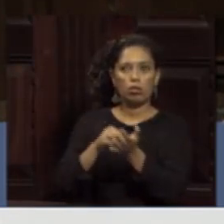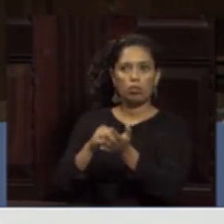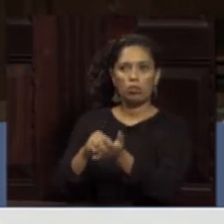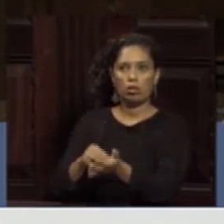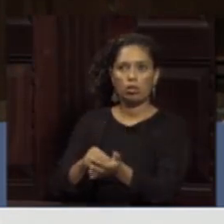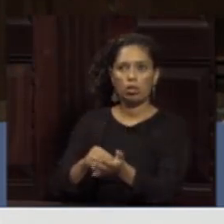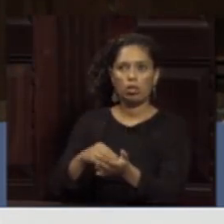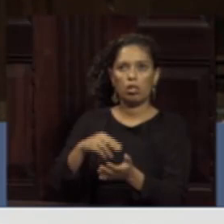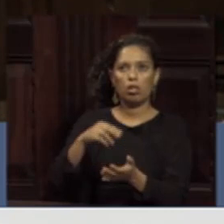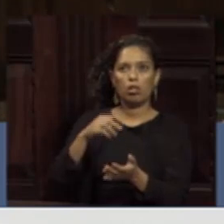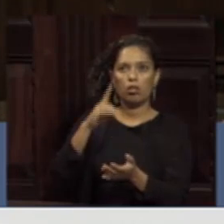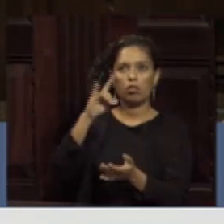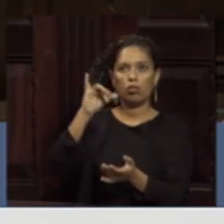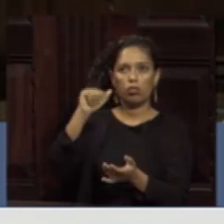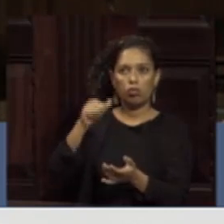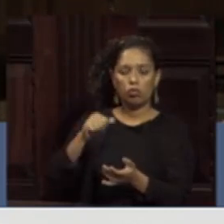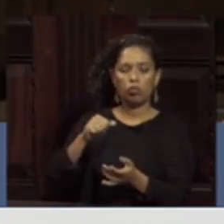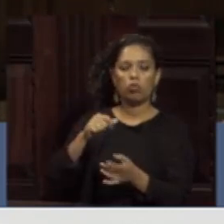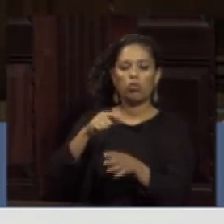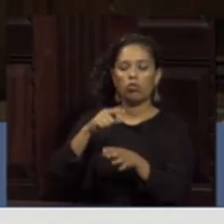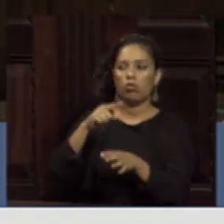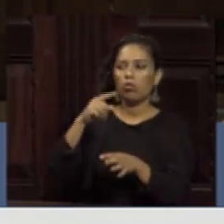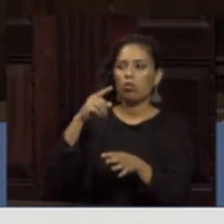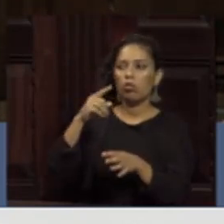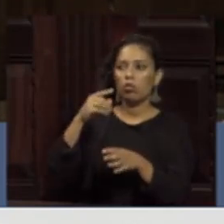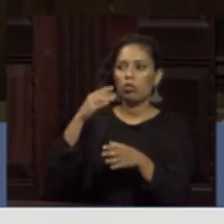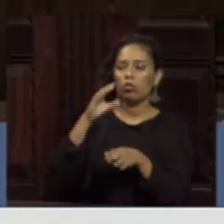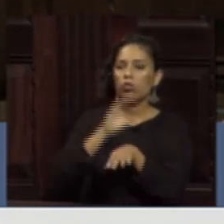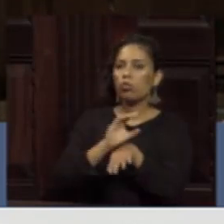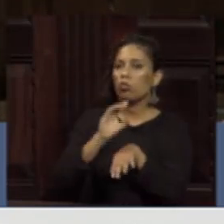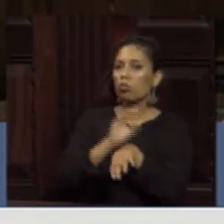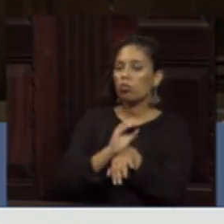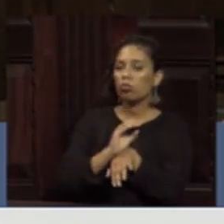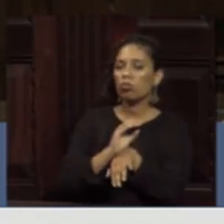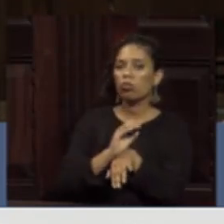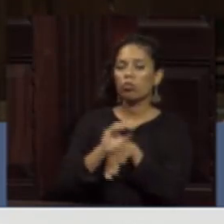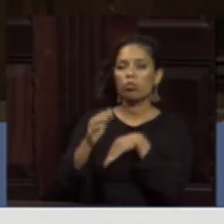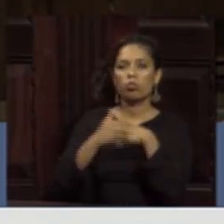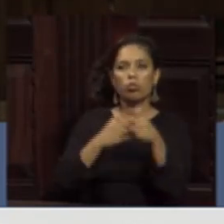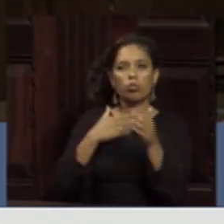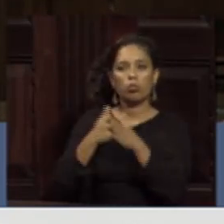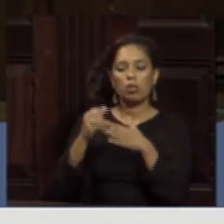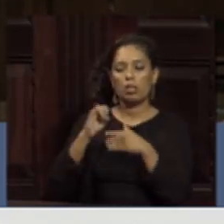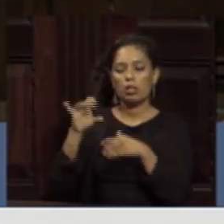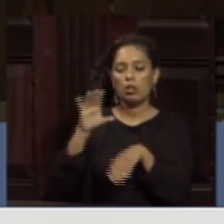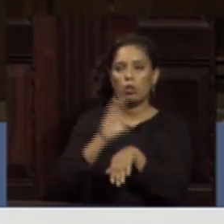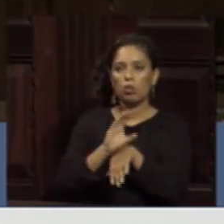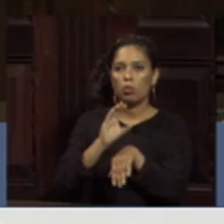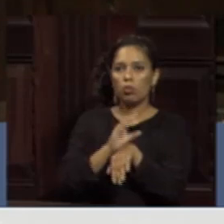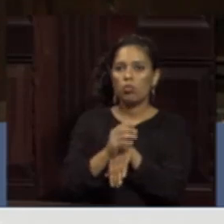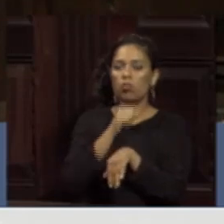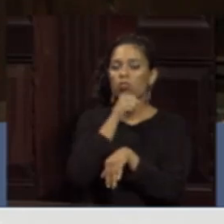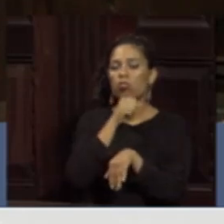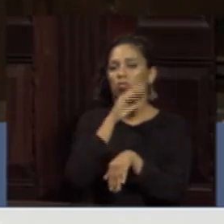concursos, mesmo aqueles concursos que já começavam a enfrentar dispositivo constitucional